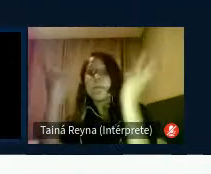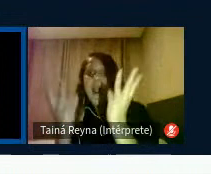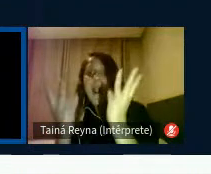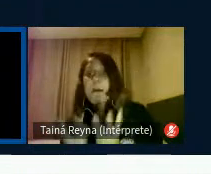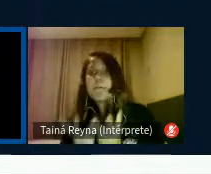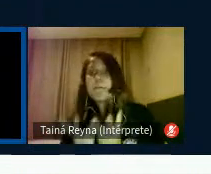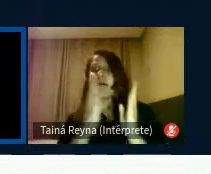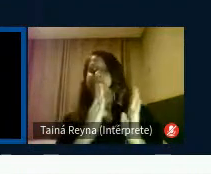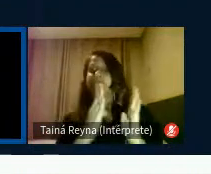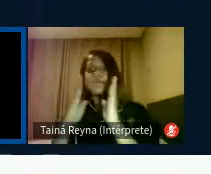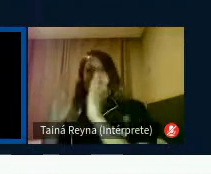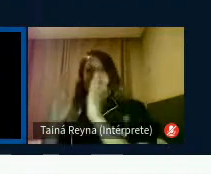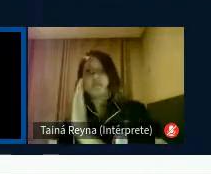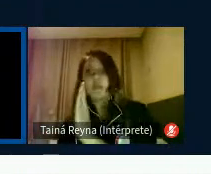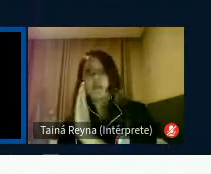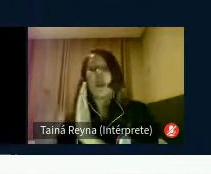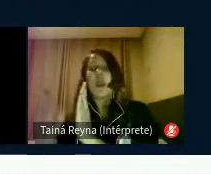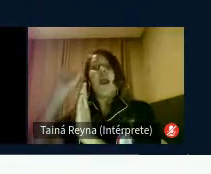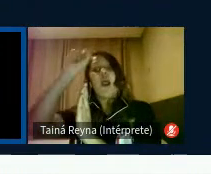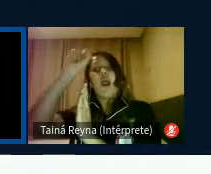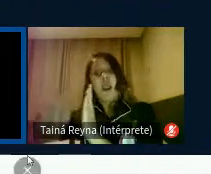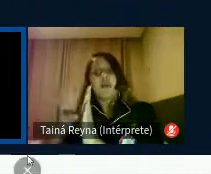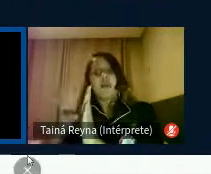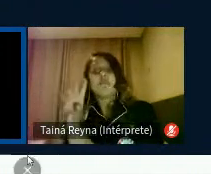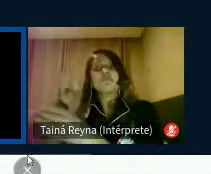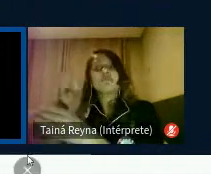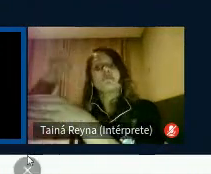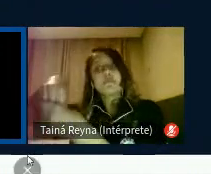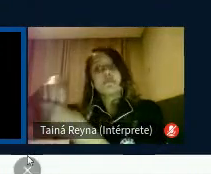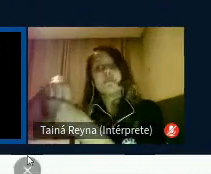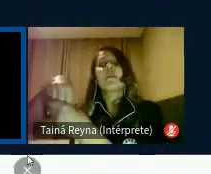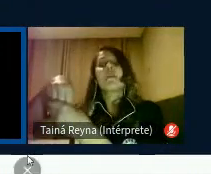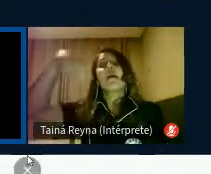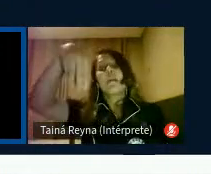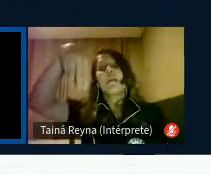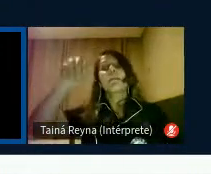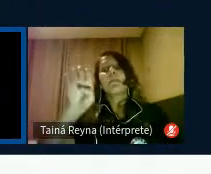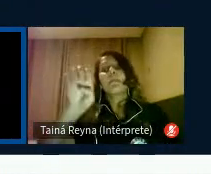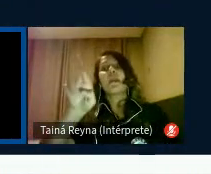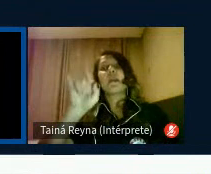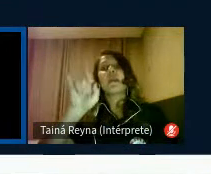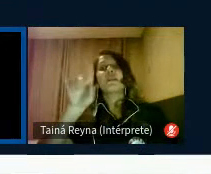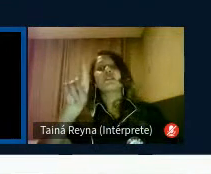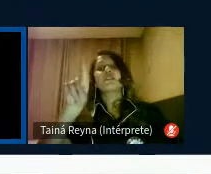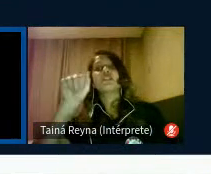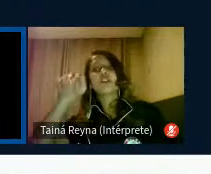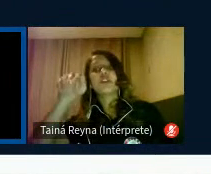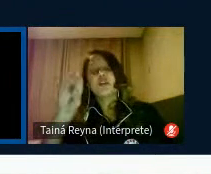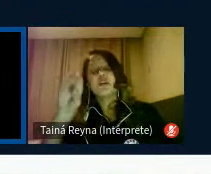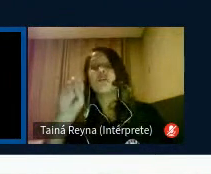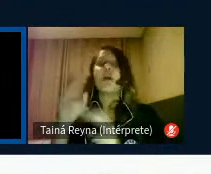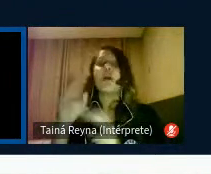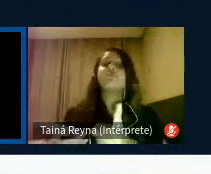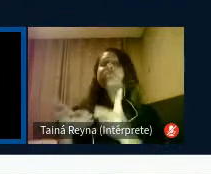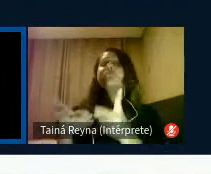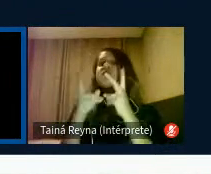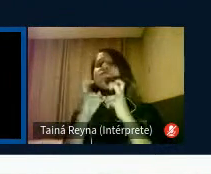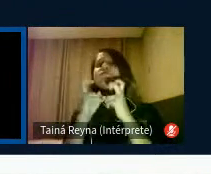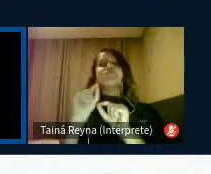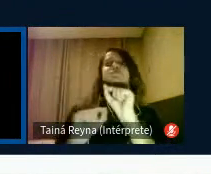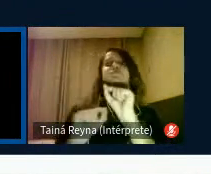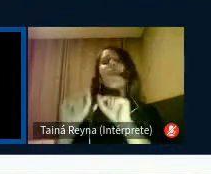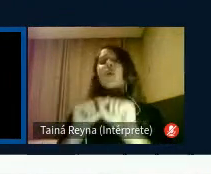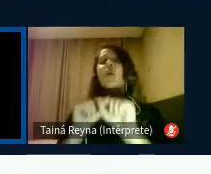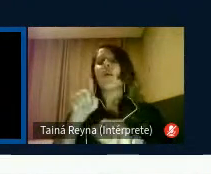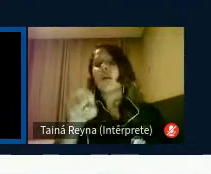meridiano de Greenwich. Então, nessa questão aqui, vocês podem perceber que, nesse caso, tendo um